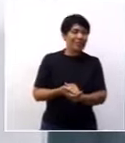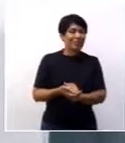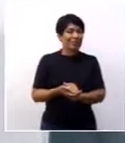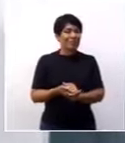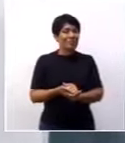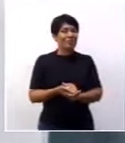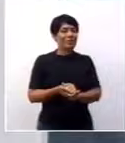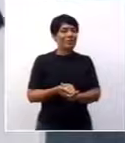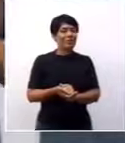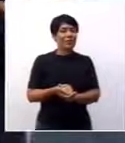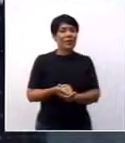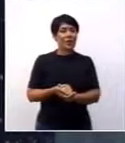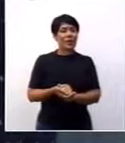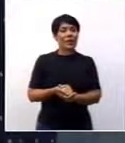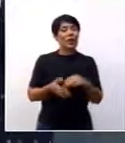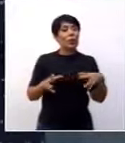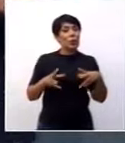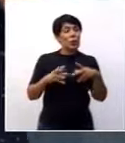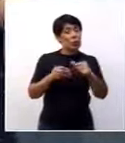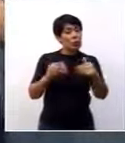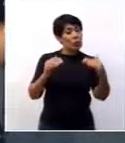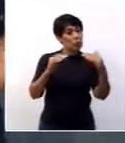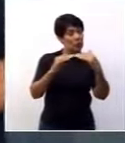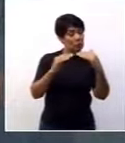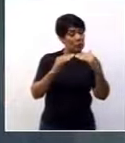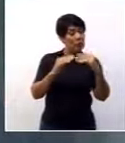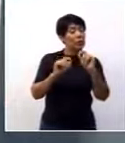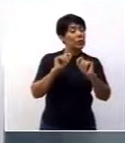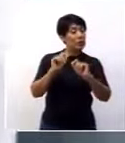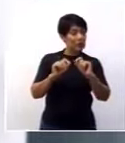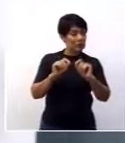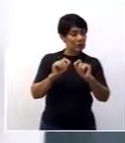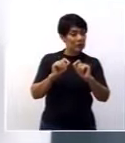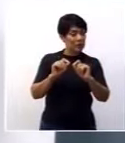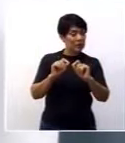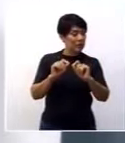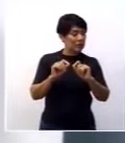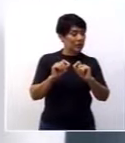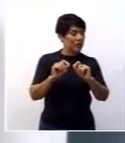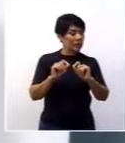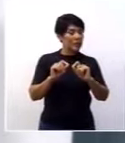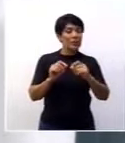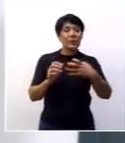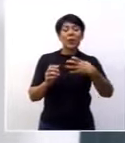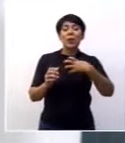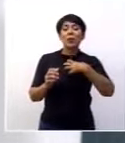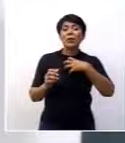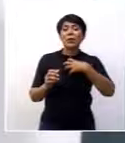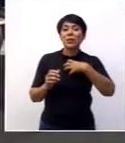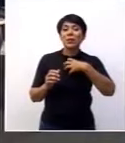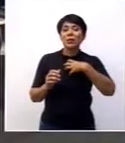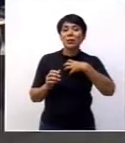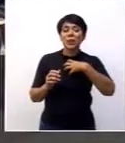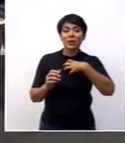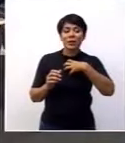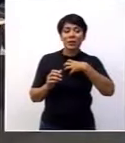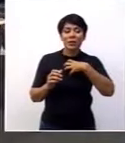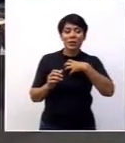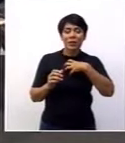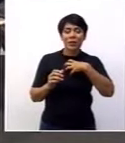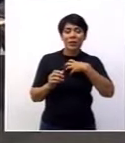Falta um minuto. Tudo isso relacionado aí, esses sentimentos que eu trouxe aqui para vocês,